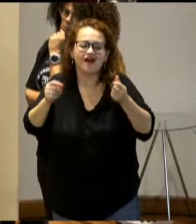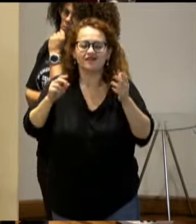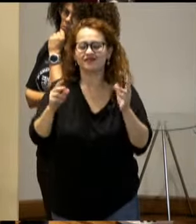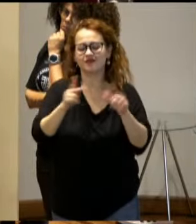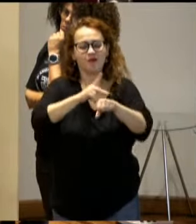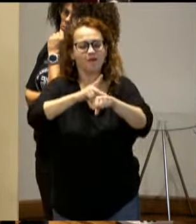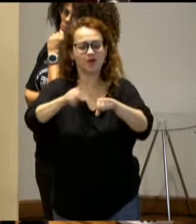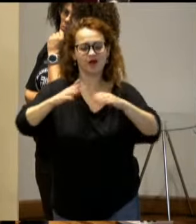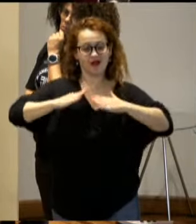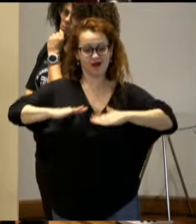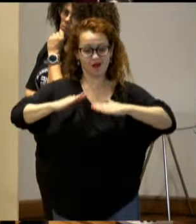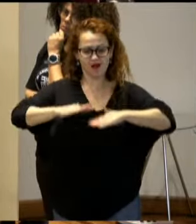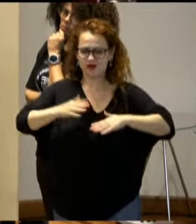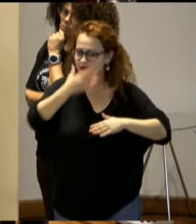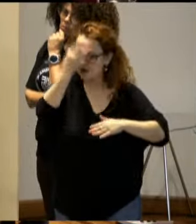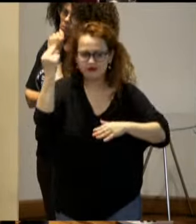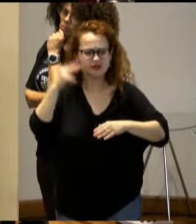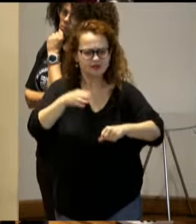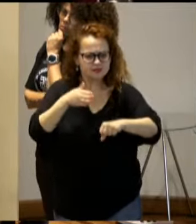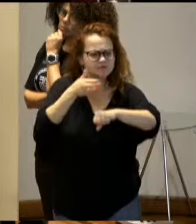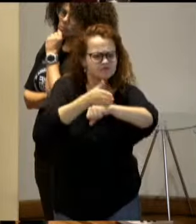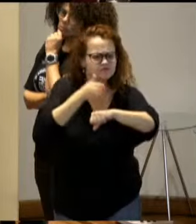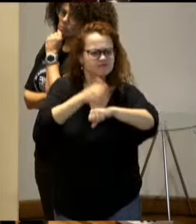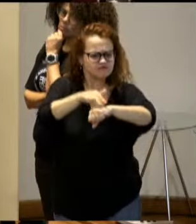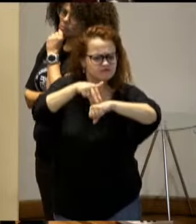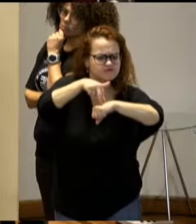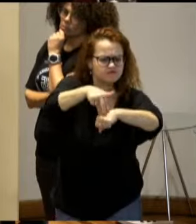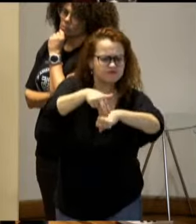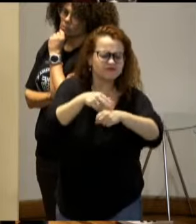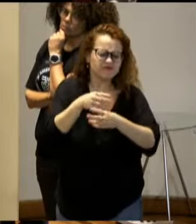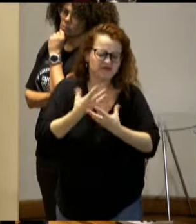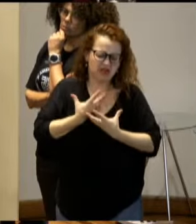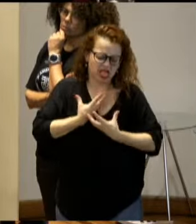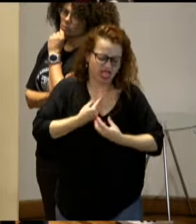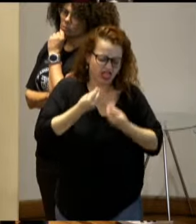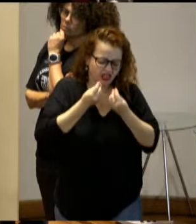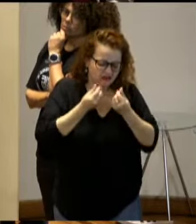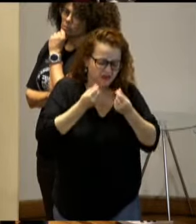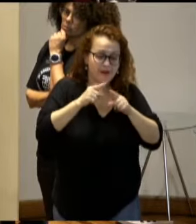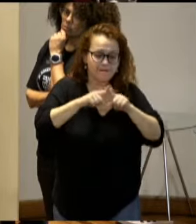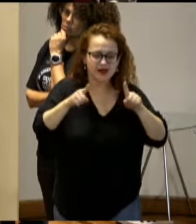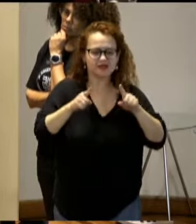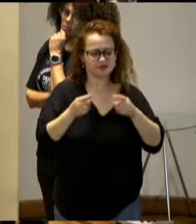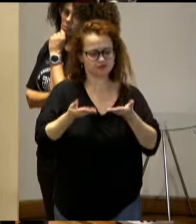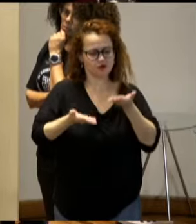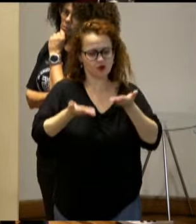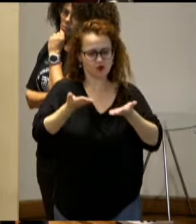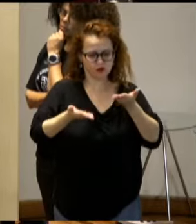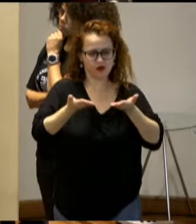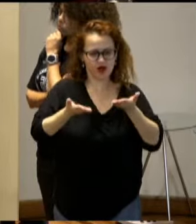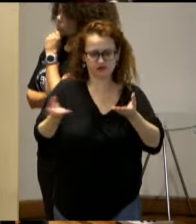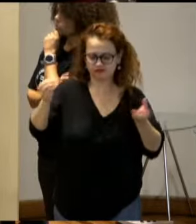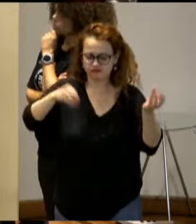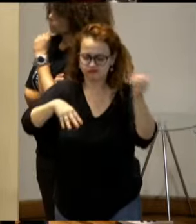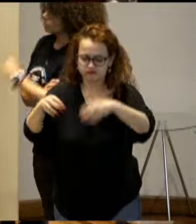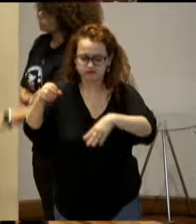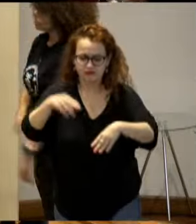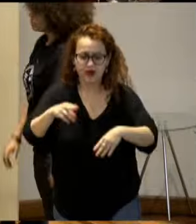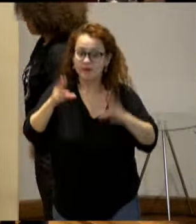dos enfrentamentos, que são amargos, mas bem dosados. É importante para não esquecermos a